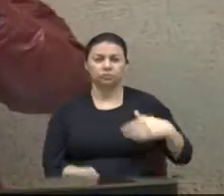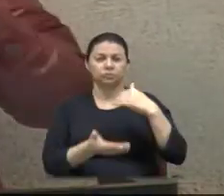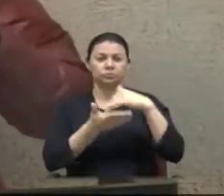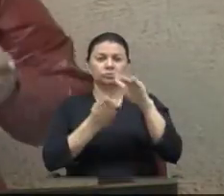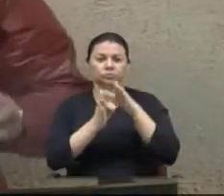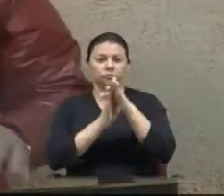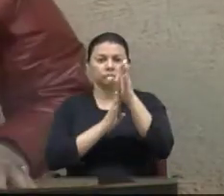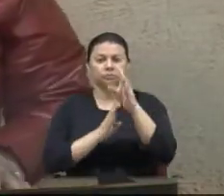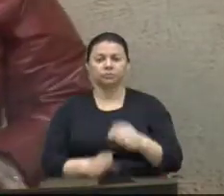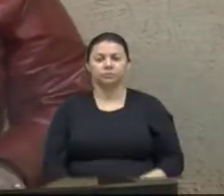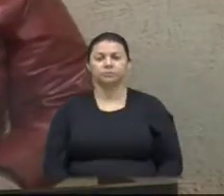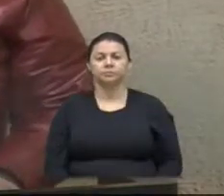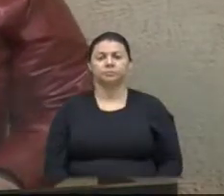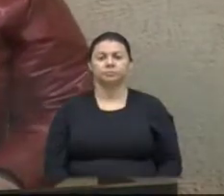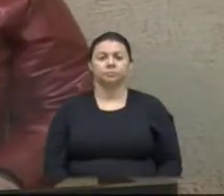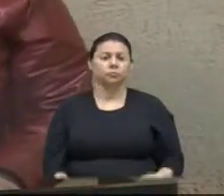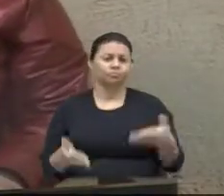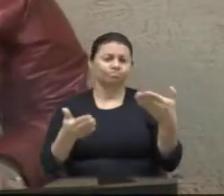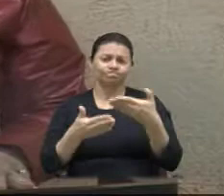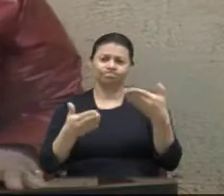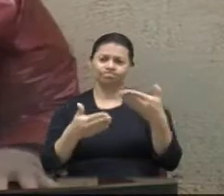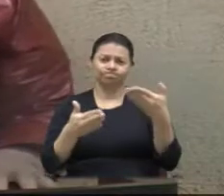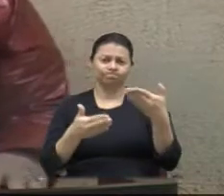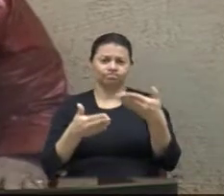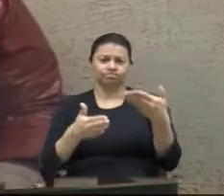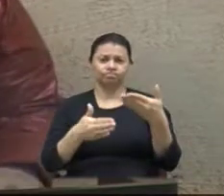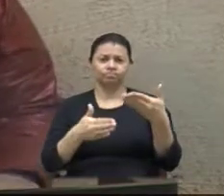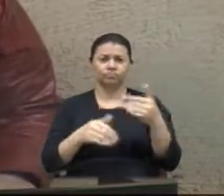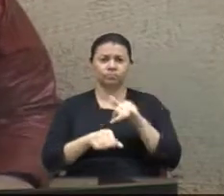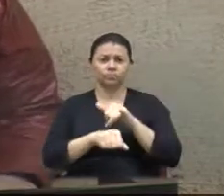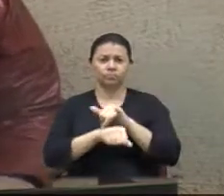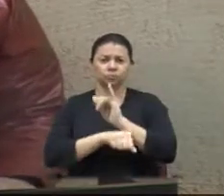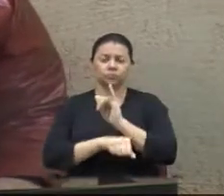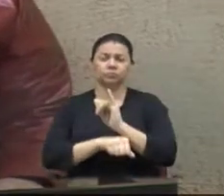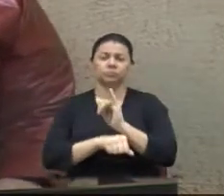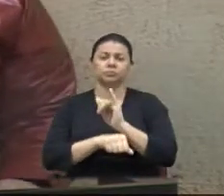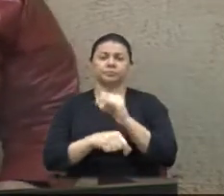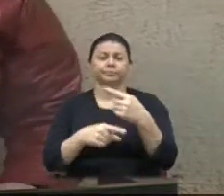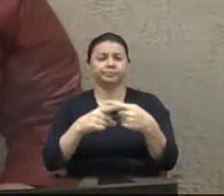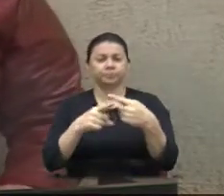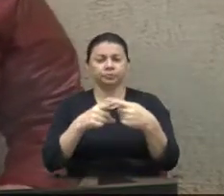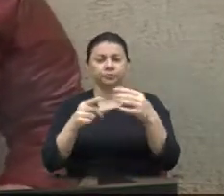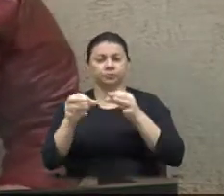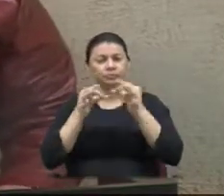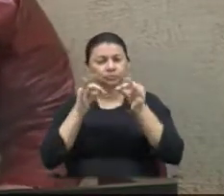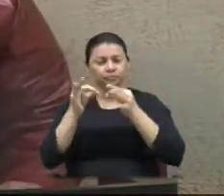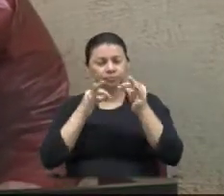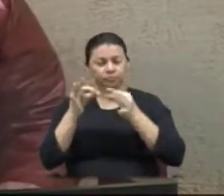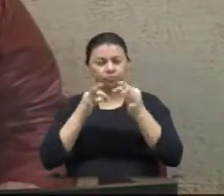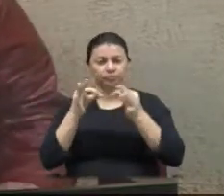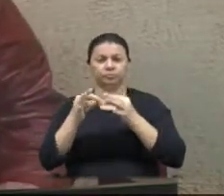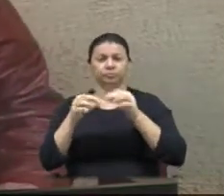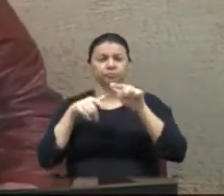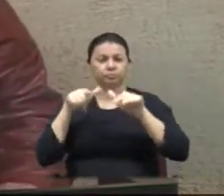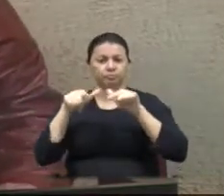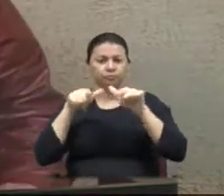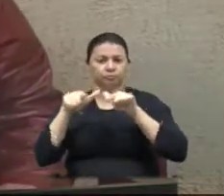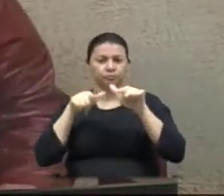presente por estar no exatamente trabalhando num projeto que é desenvolvido pela igreja presbiteriana